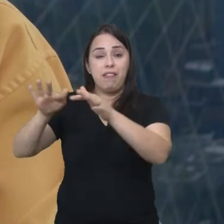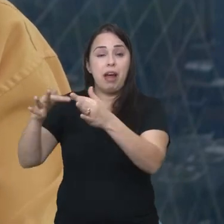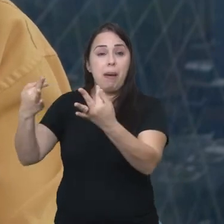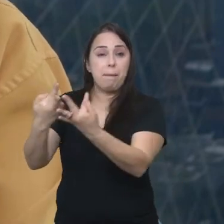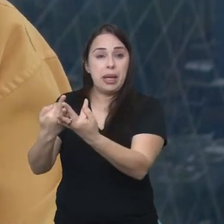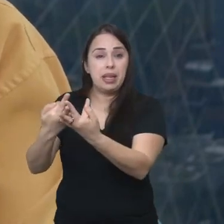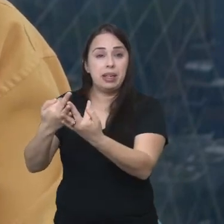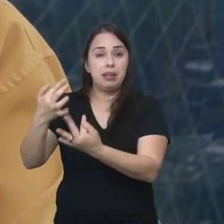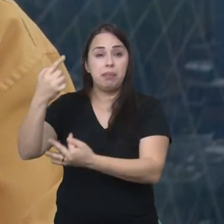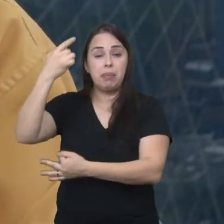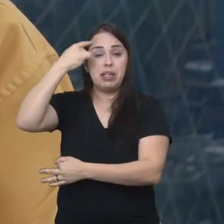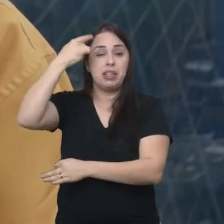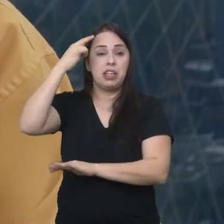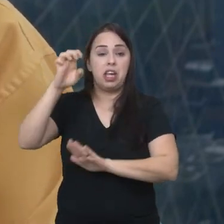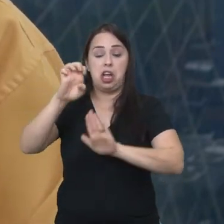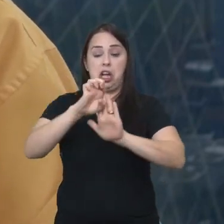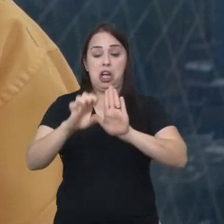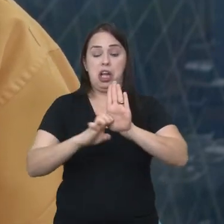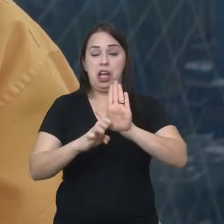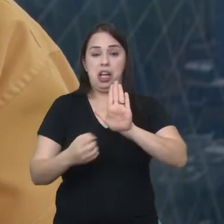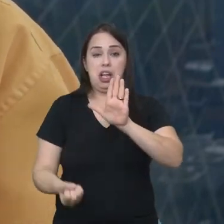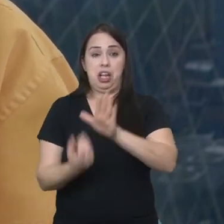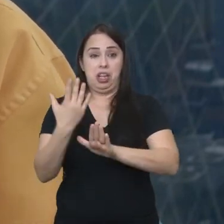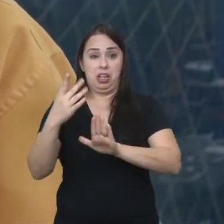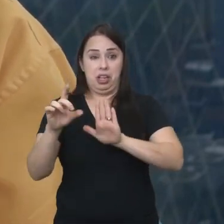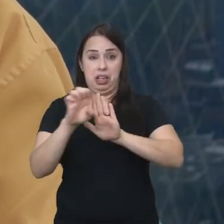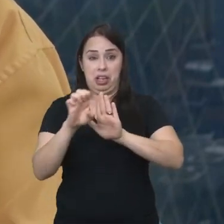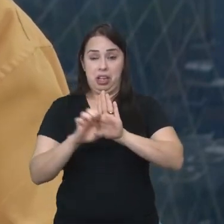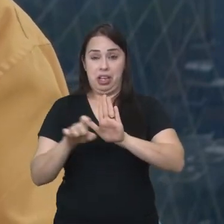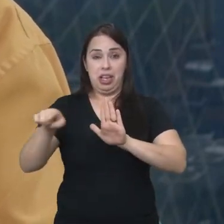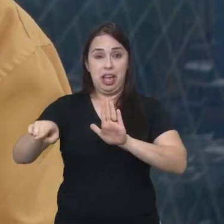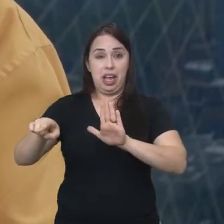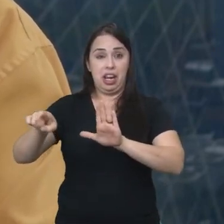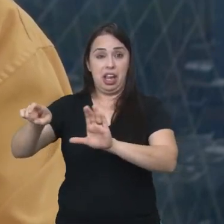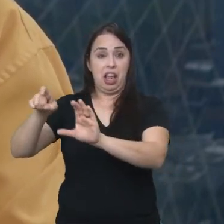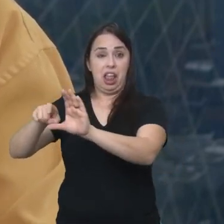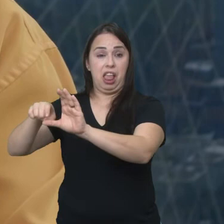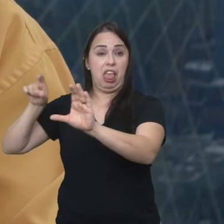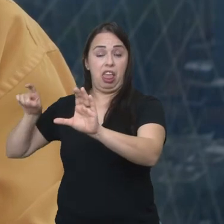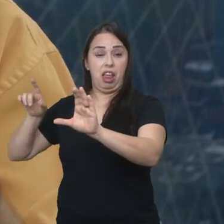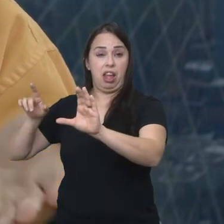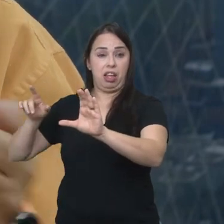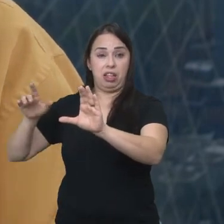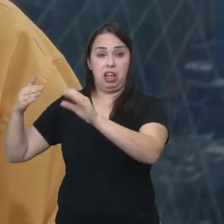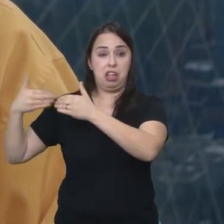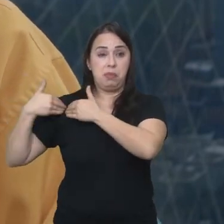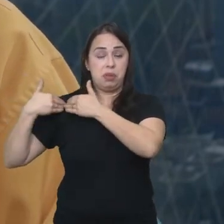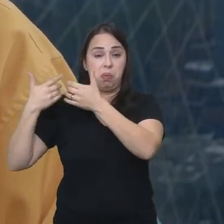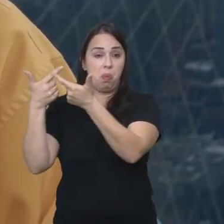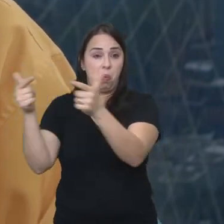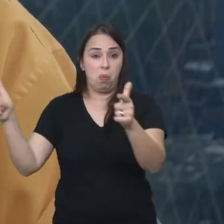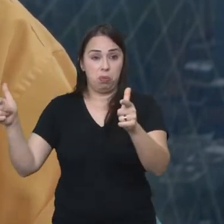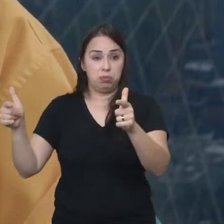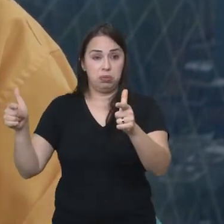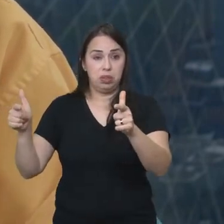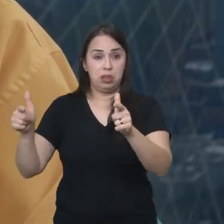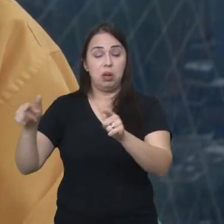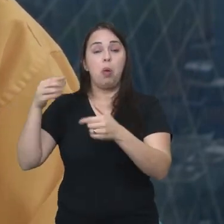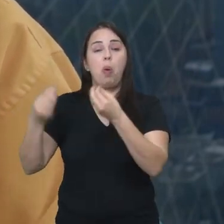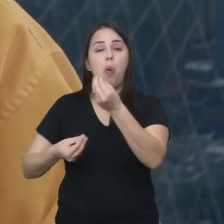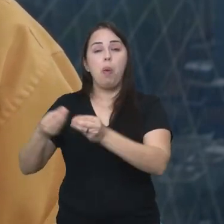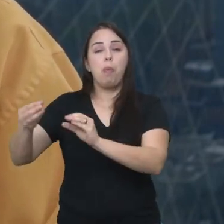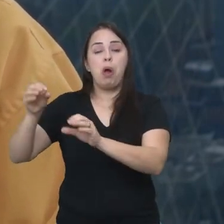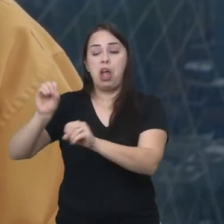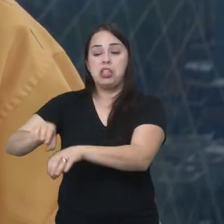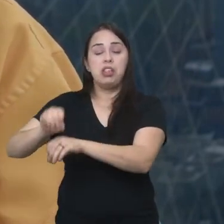tira a sua autonomia enquanto família, né, de regrar, né, como deve educar o seu filho, né? Lá, o estatuto